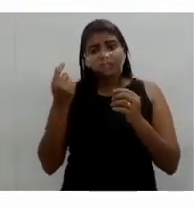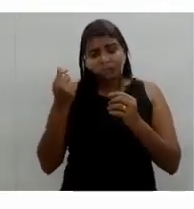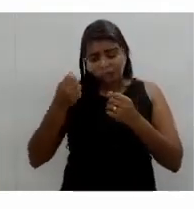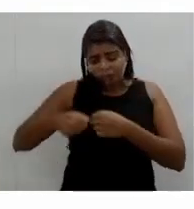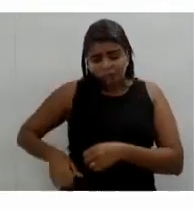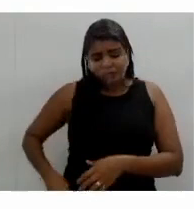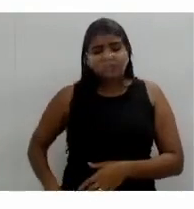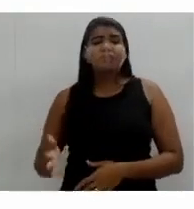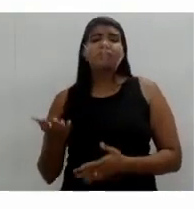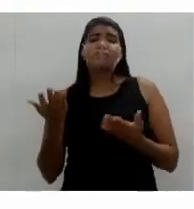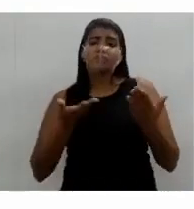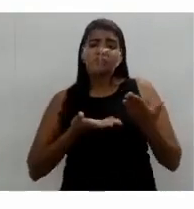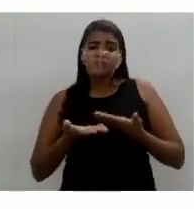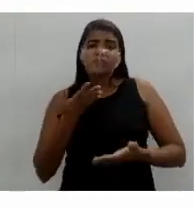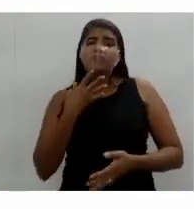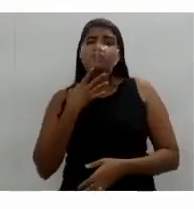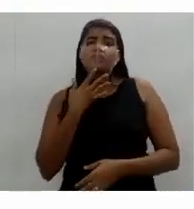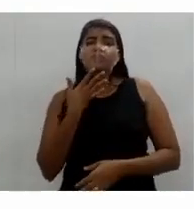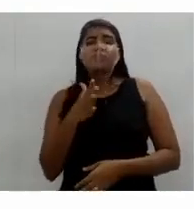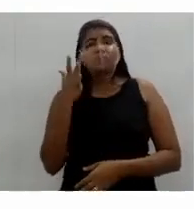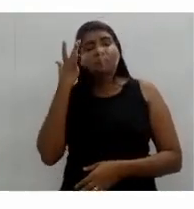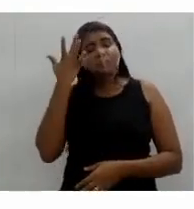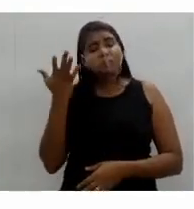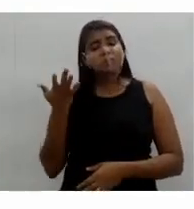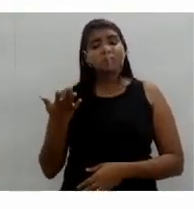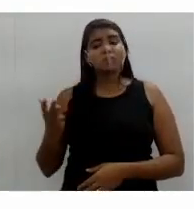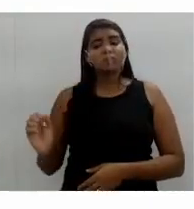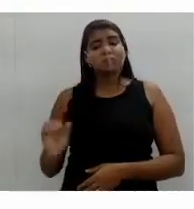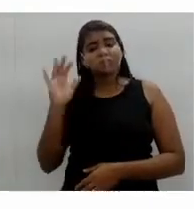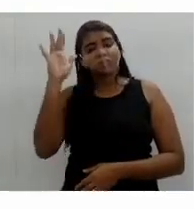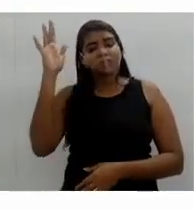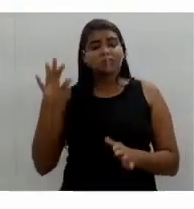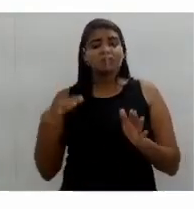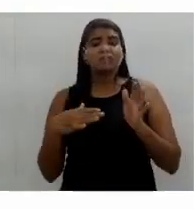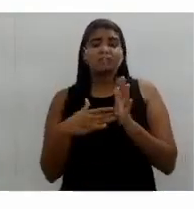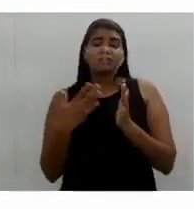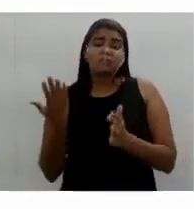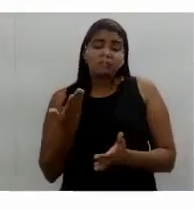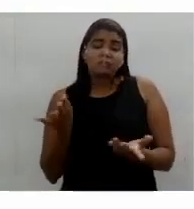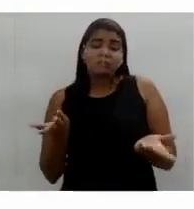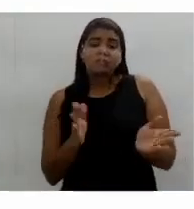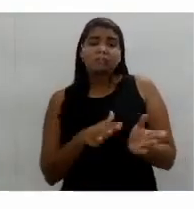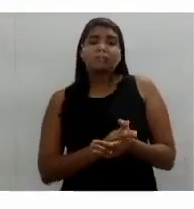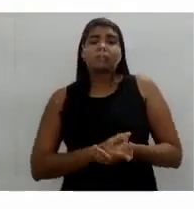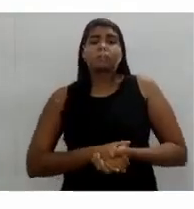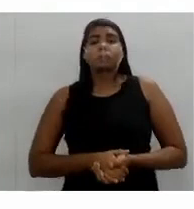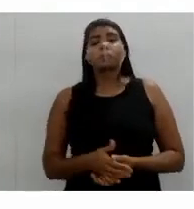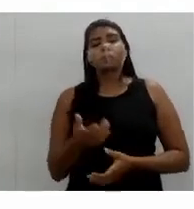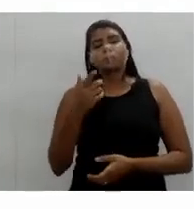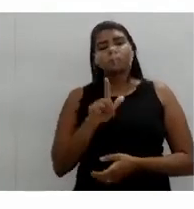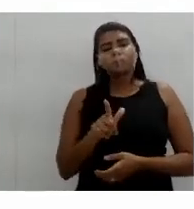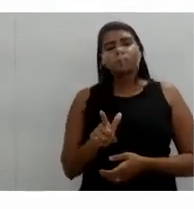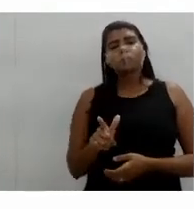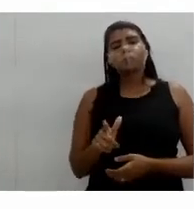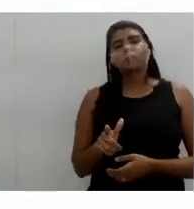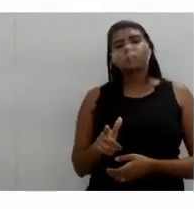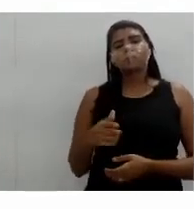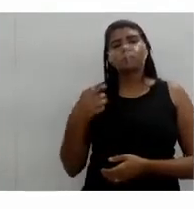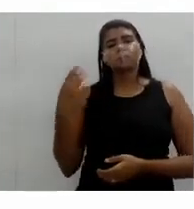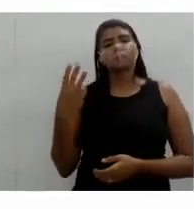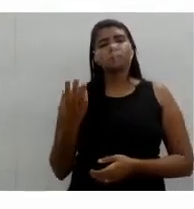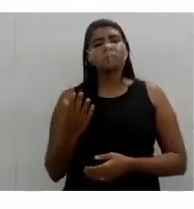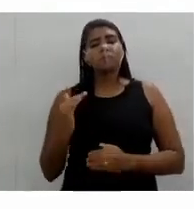o benefício em termos de conhecimento não seria tão alto até o momento, né? Outro ponto é a questão